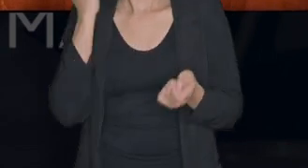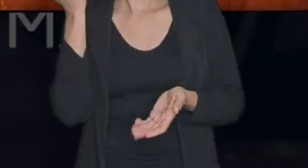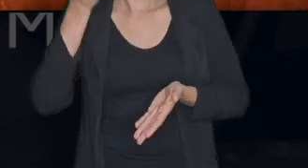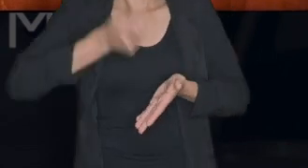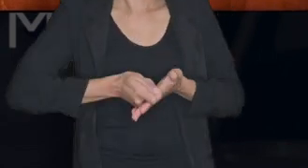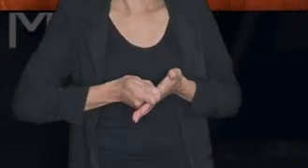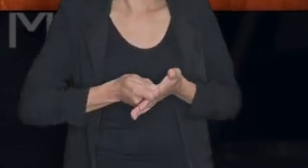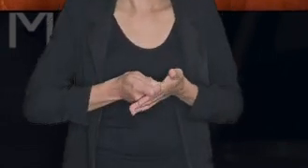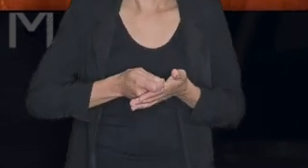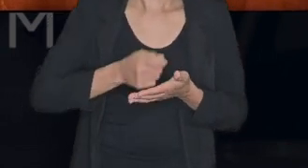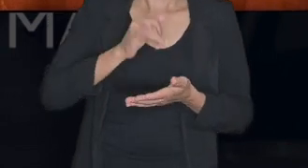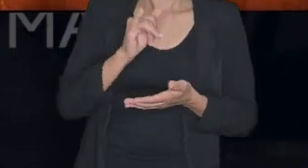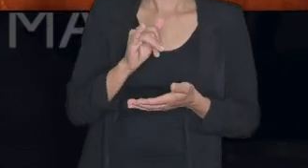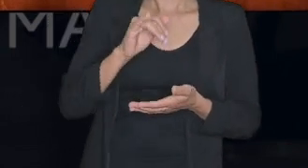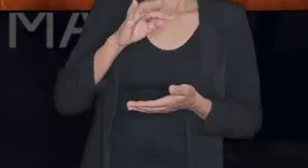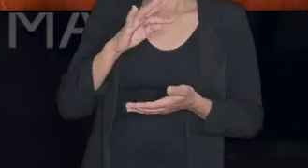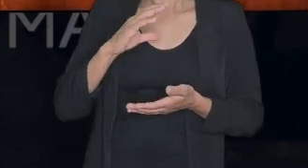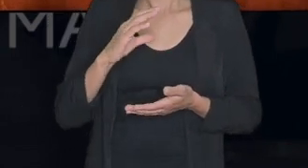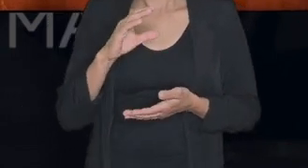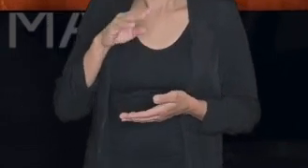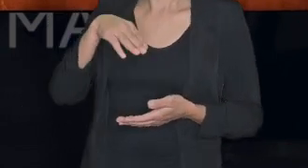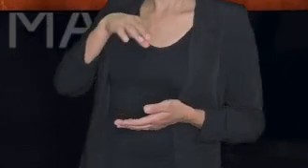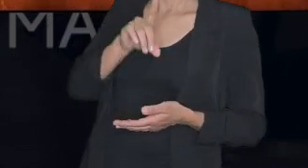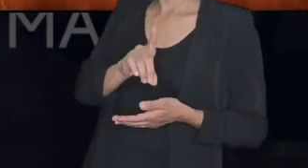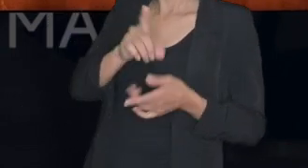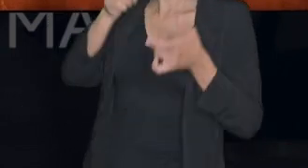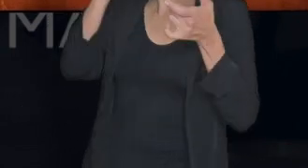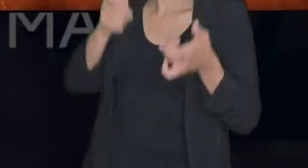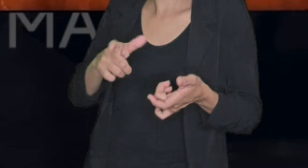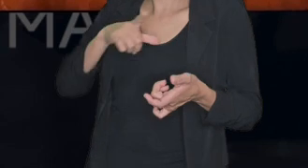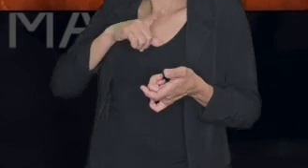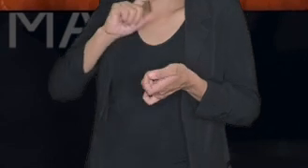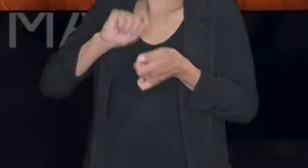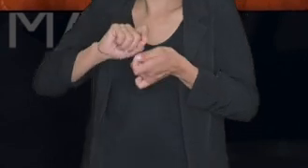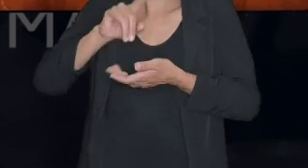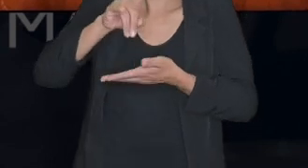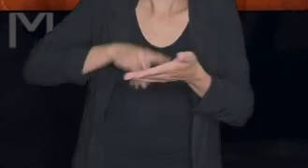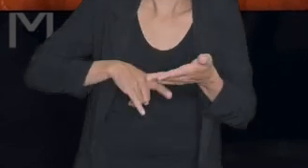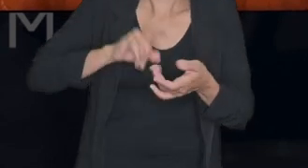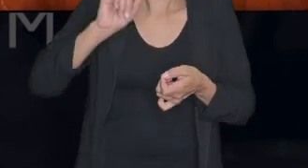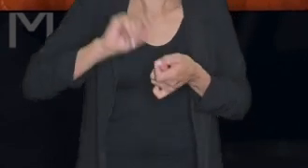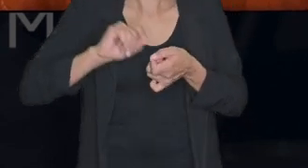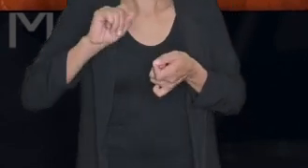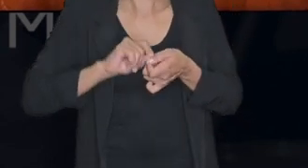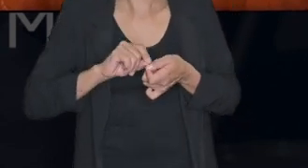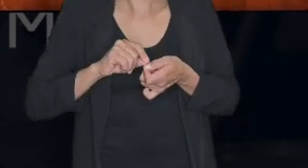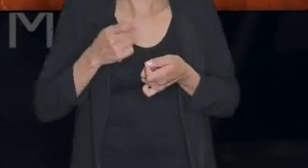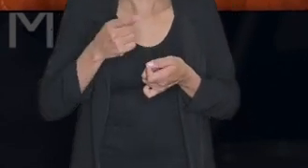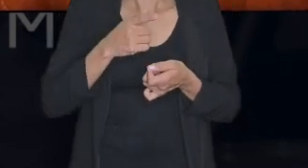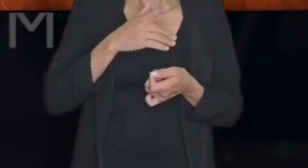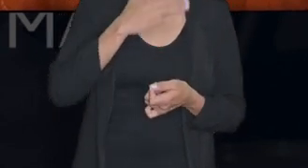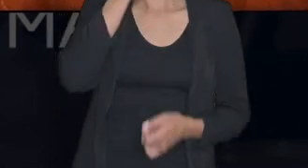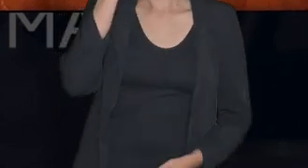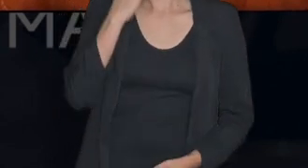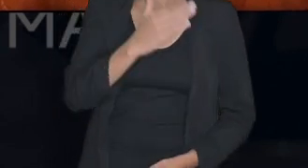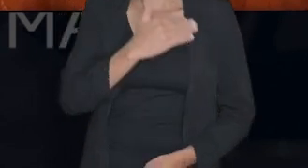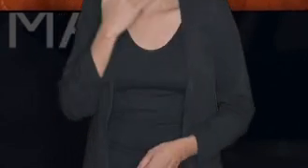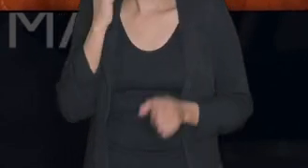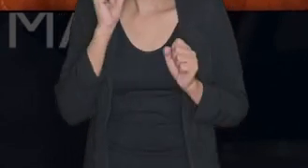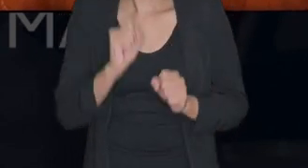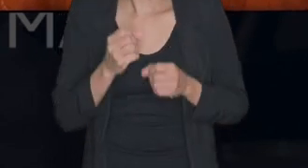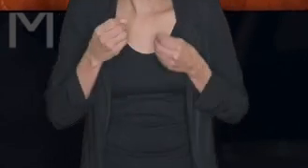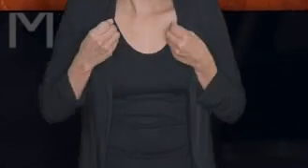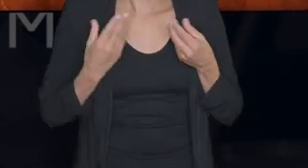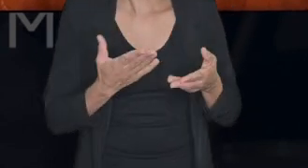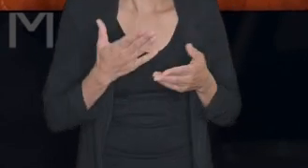em que eu estiver fazendo a escritura pública. E repare, o falecido pode ter deixado uma fazenda, mas em cima dessa fazenda